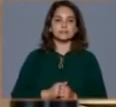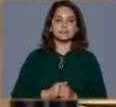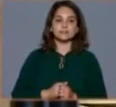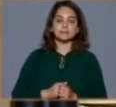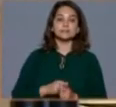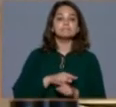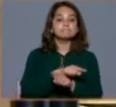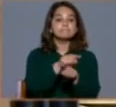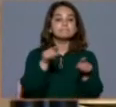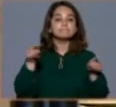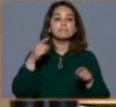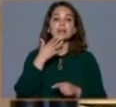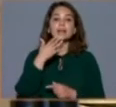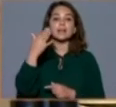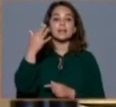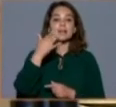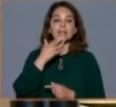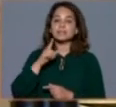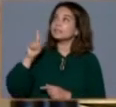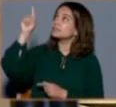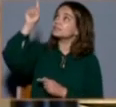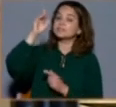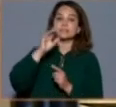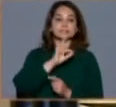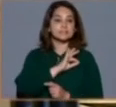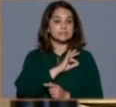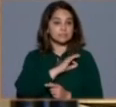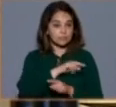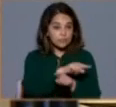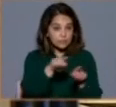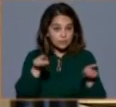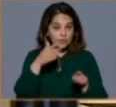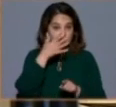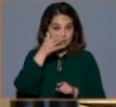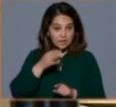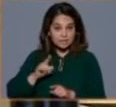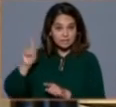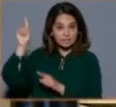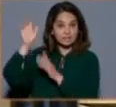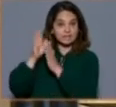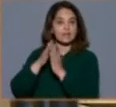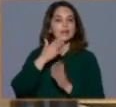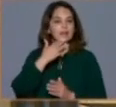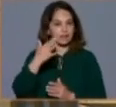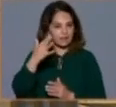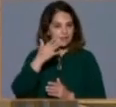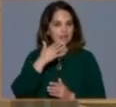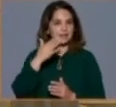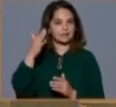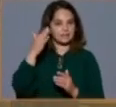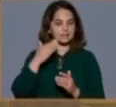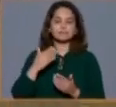Cantai salmos ao Senhor, vós os seus fiéis, e dai graças ao seu